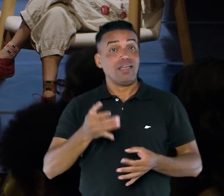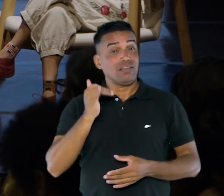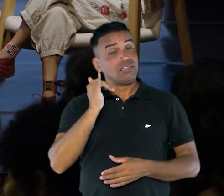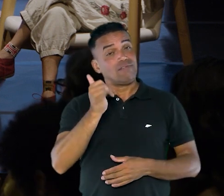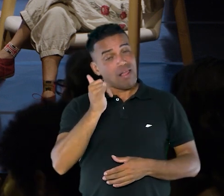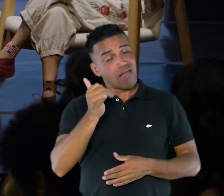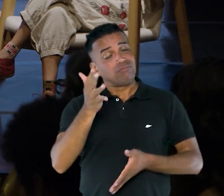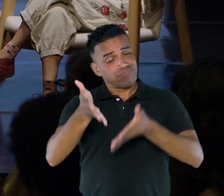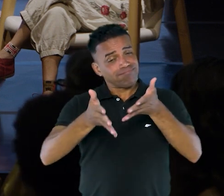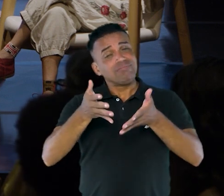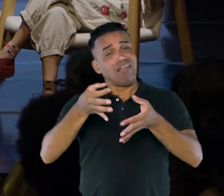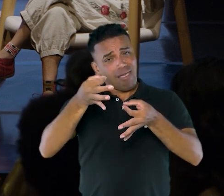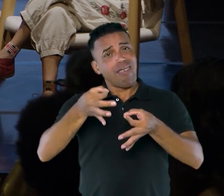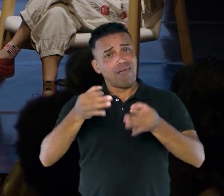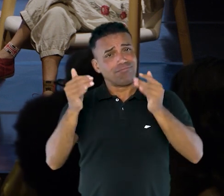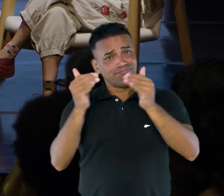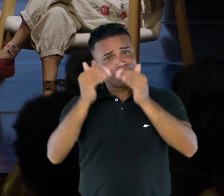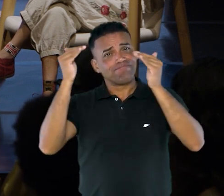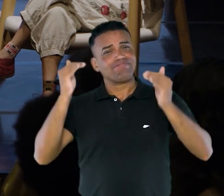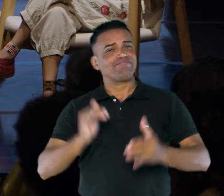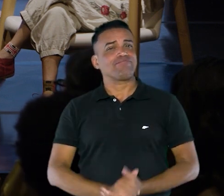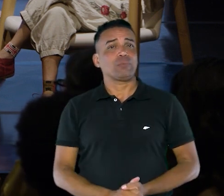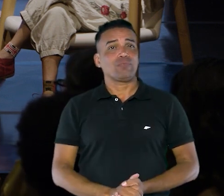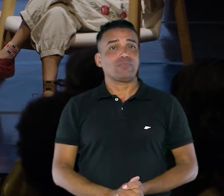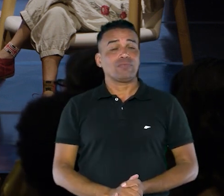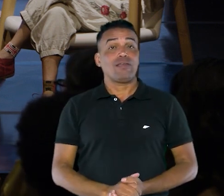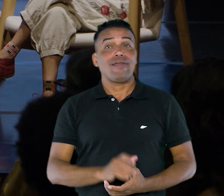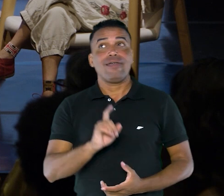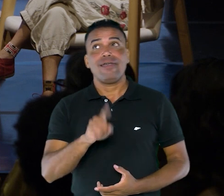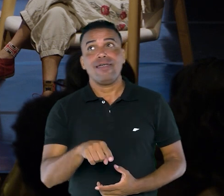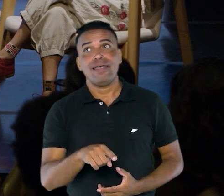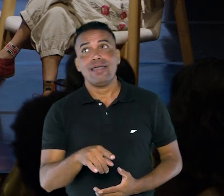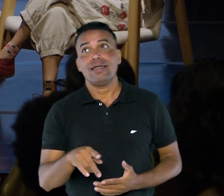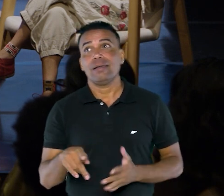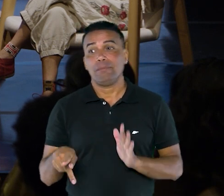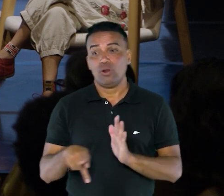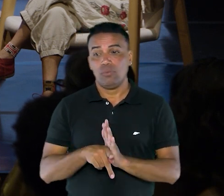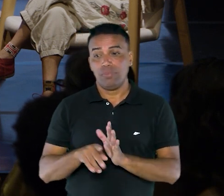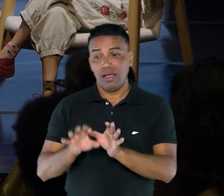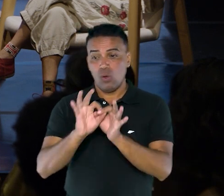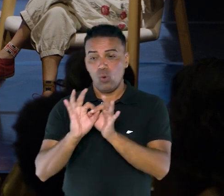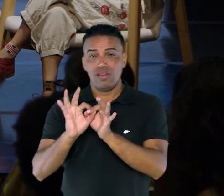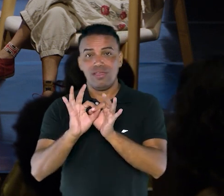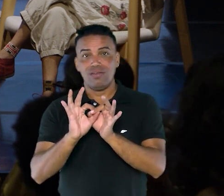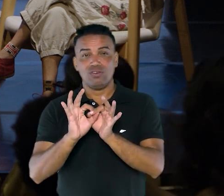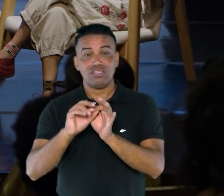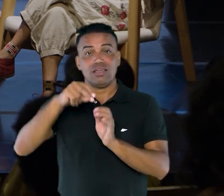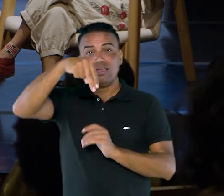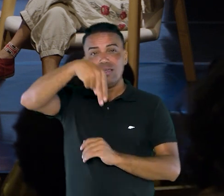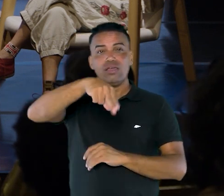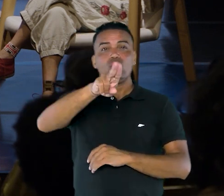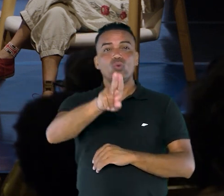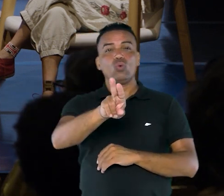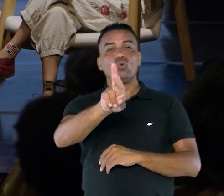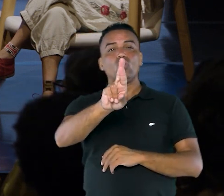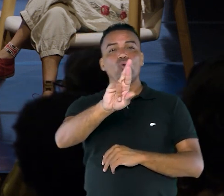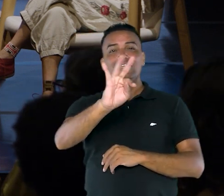gente está falando. E assim, até para juntar você com a